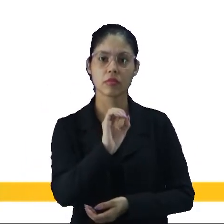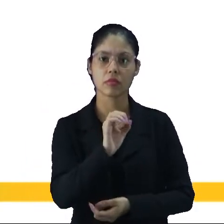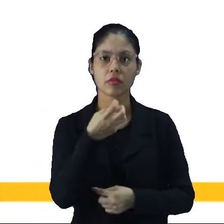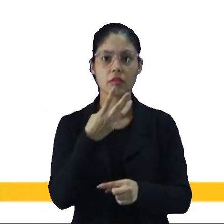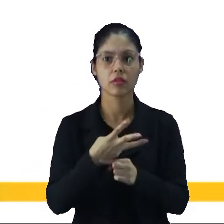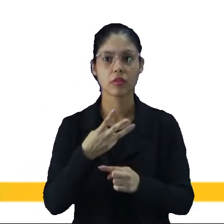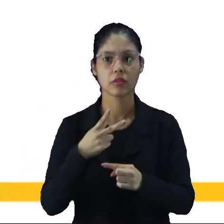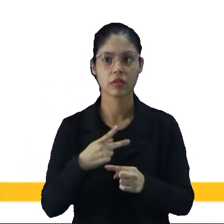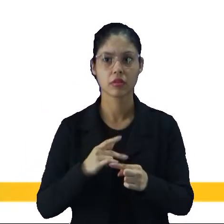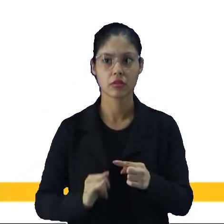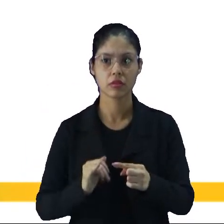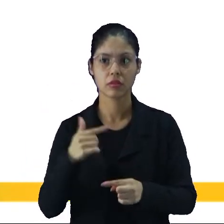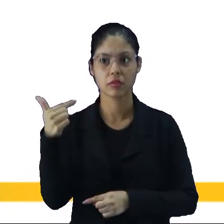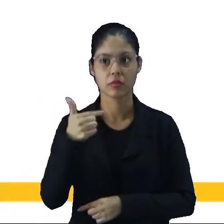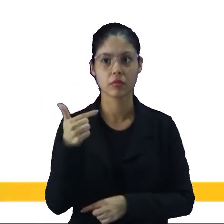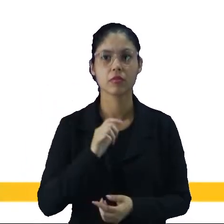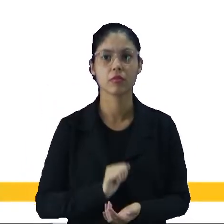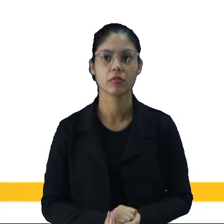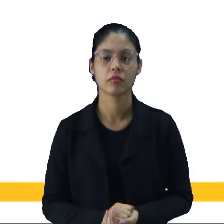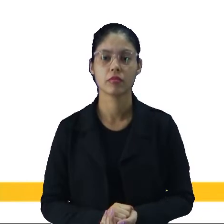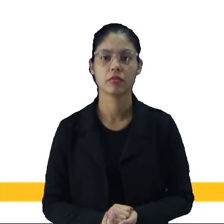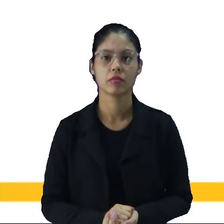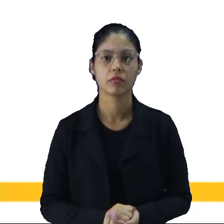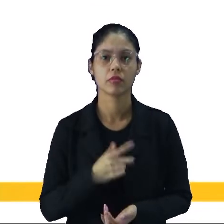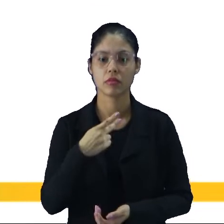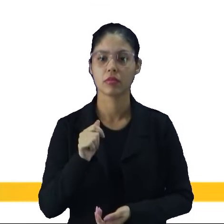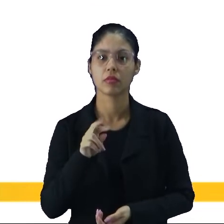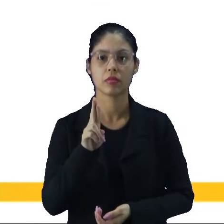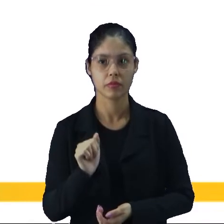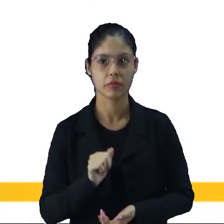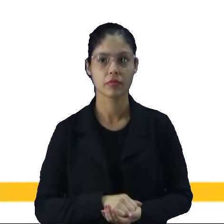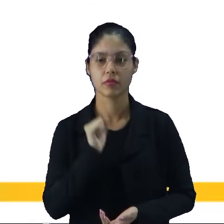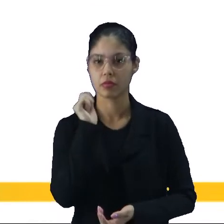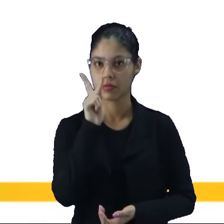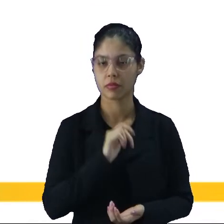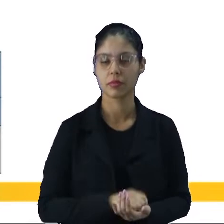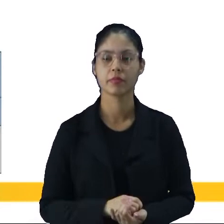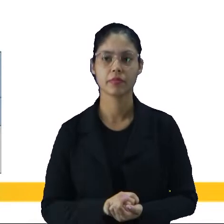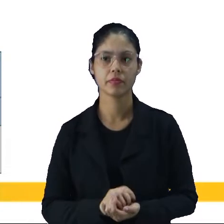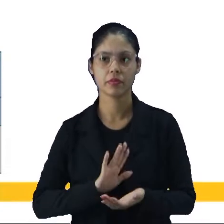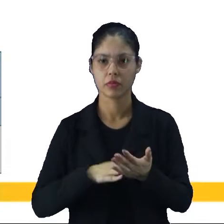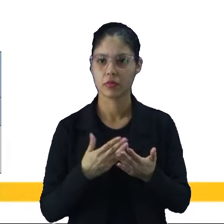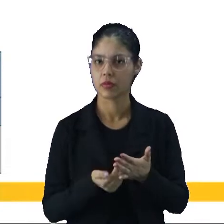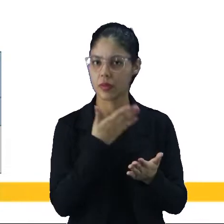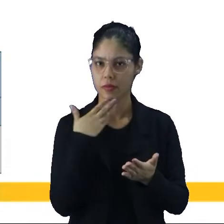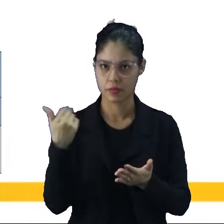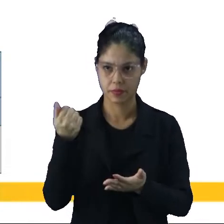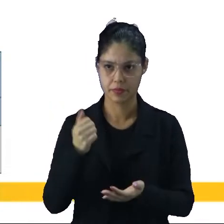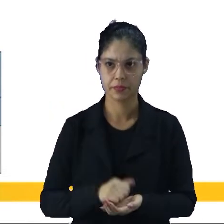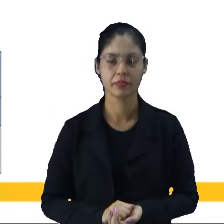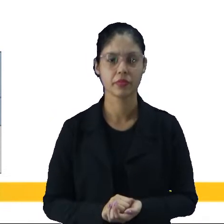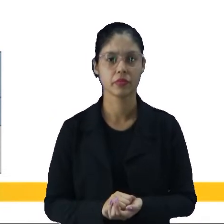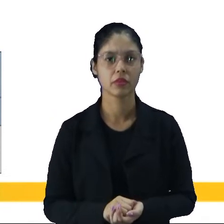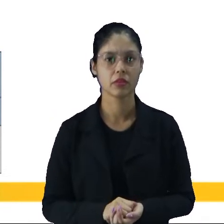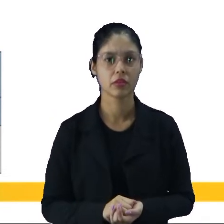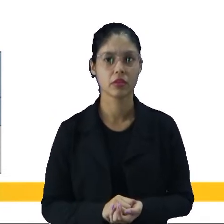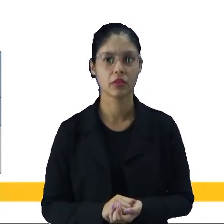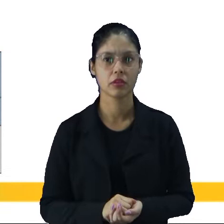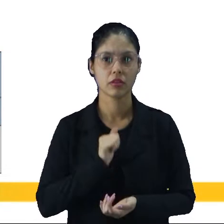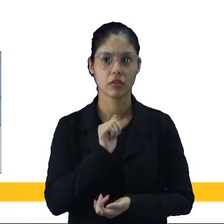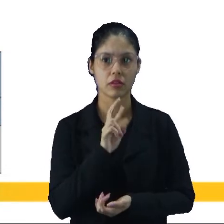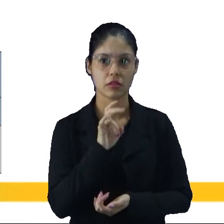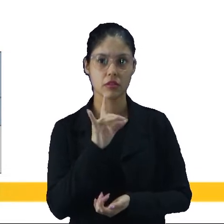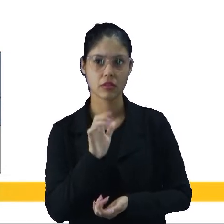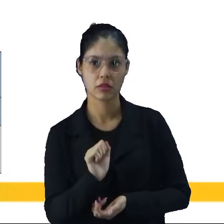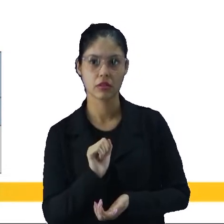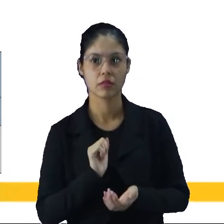3π sobre 2, ó. Então, isso quer dizer que ela é uma função par. Tá? Só para a gente interpretar isso melhor. Arcos notáveis